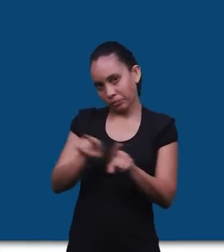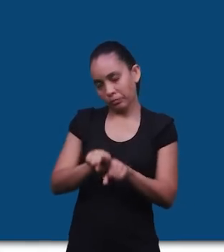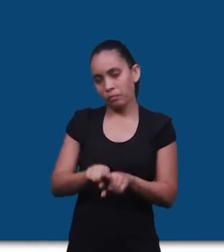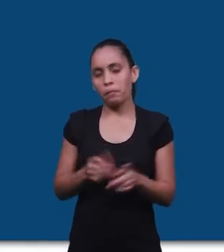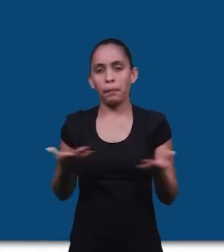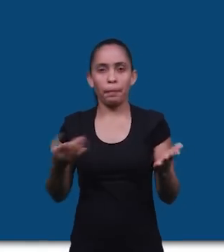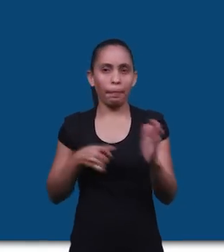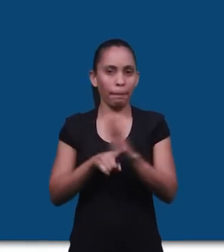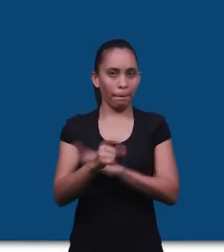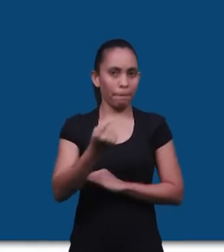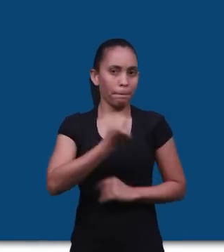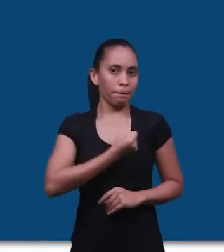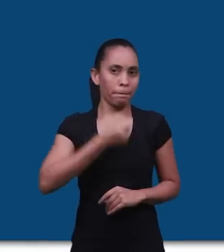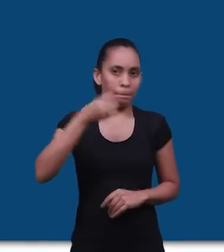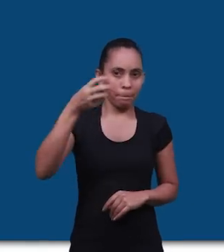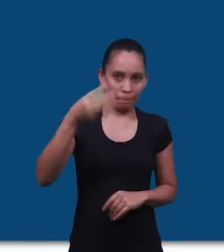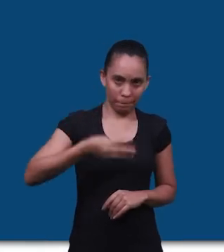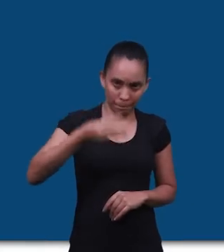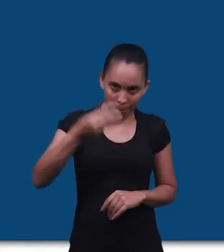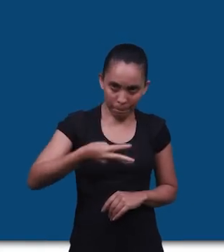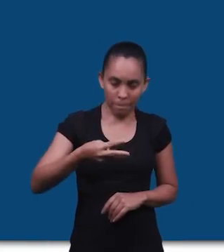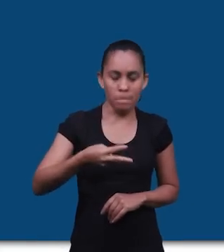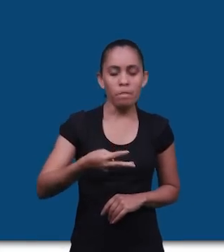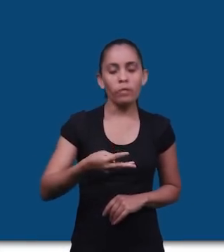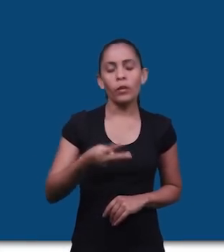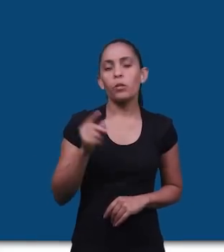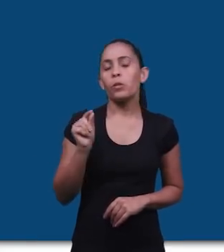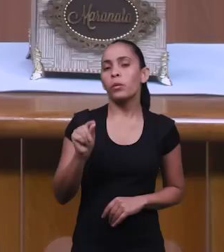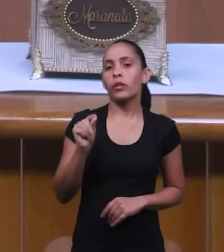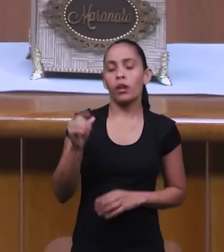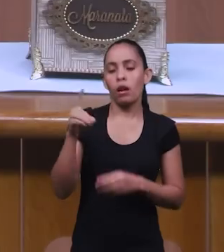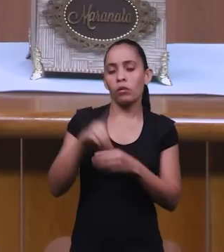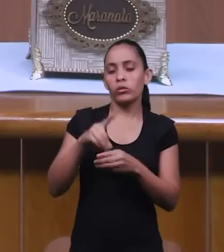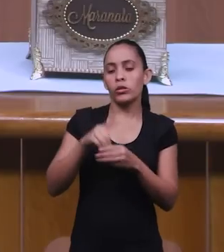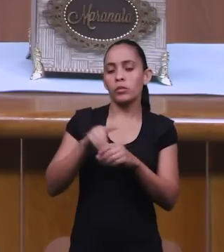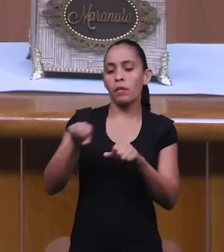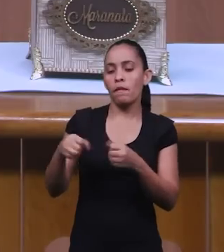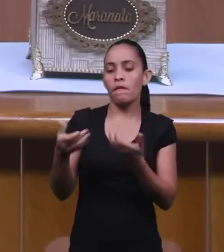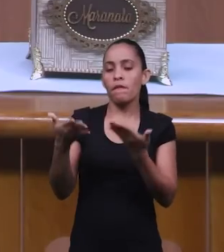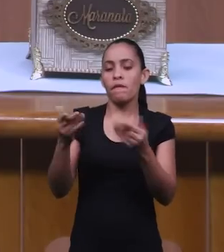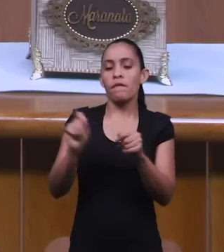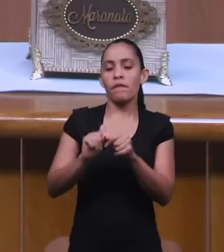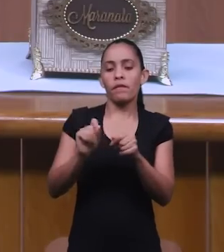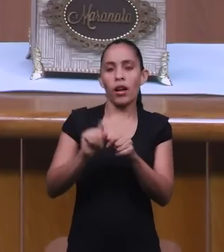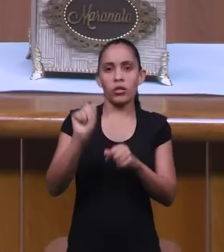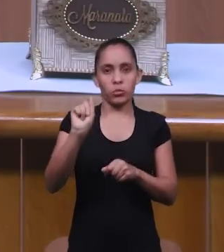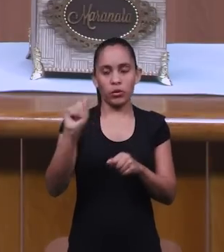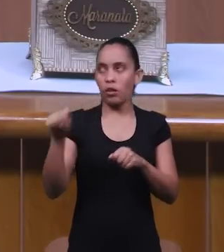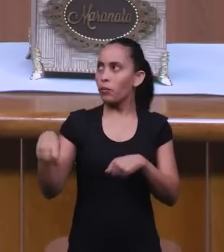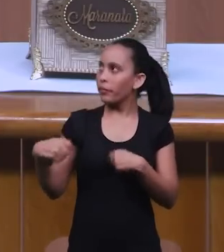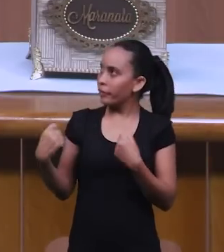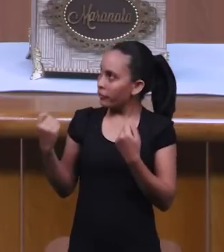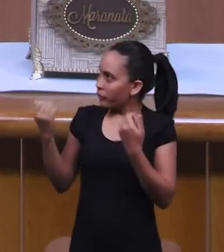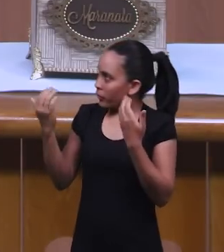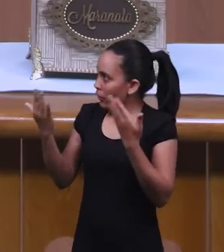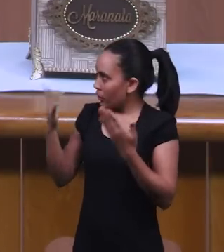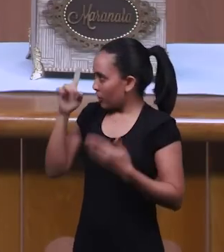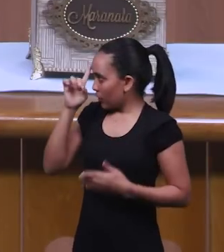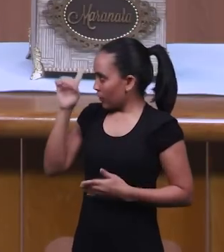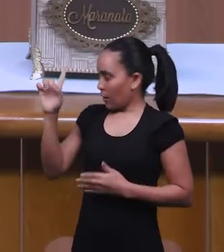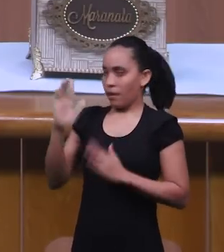Pergunta número 3. O que fazem com a oferta? O que vão fazer com o dinheiro que eu entregar à